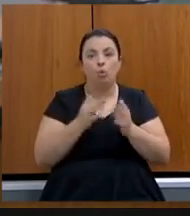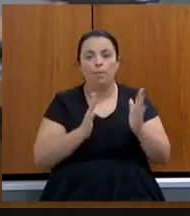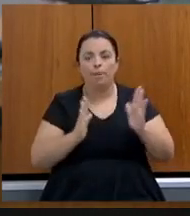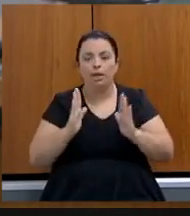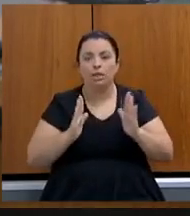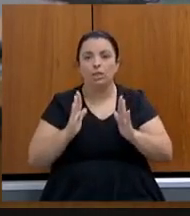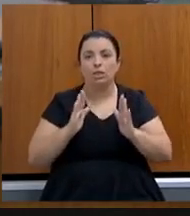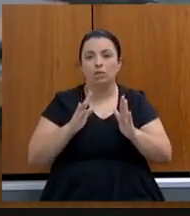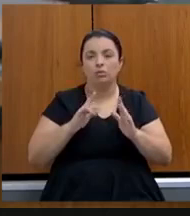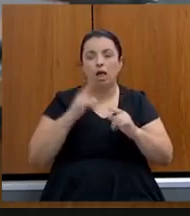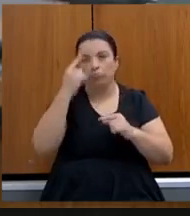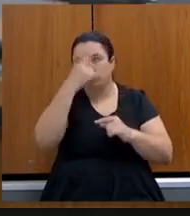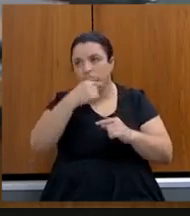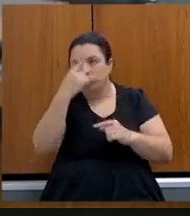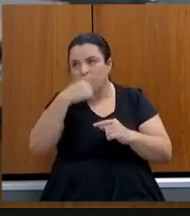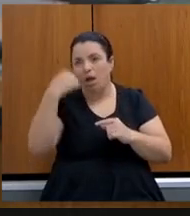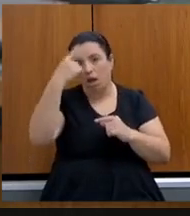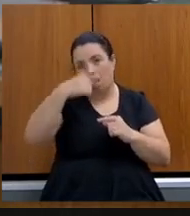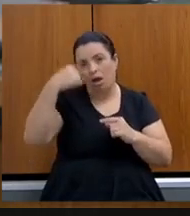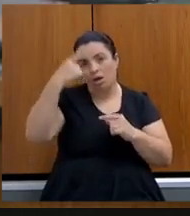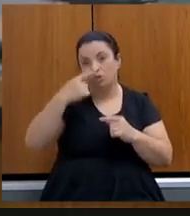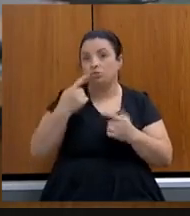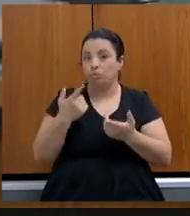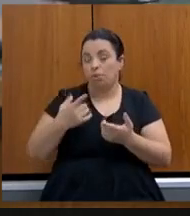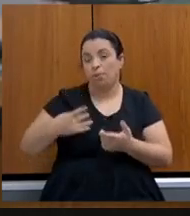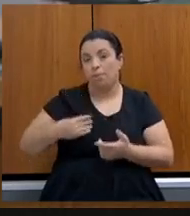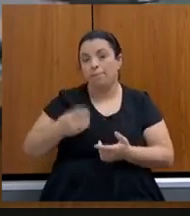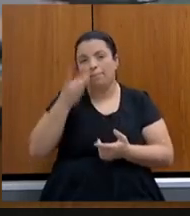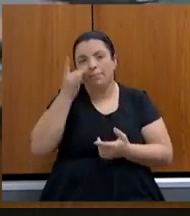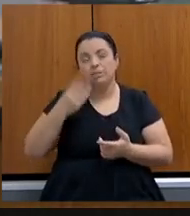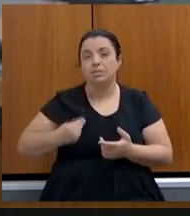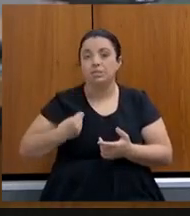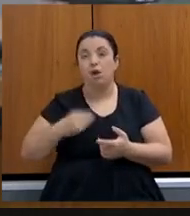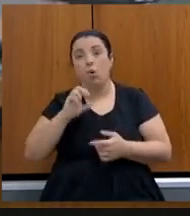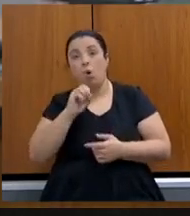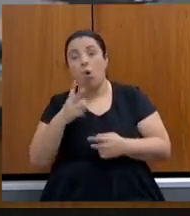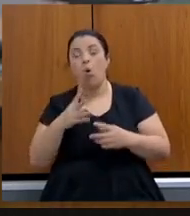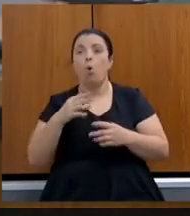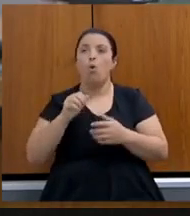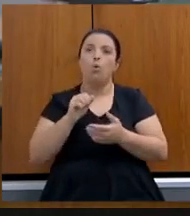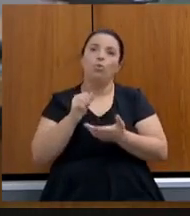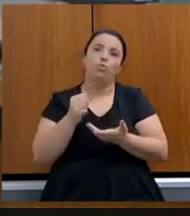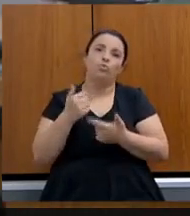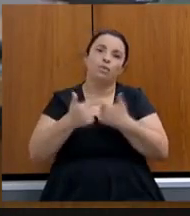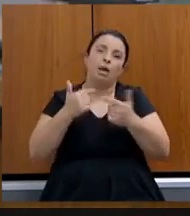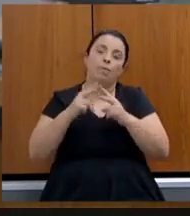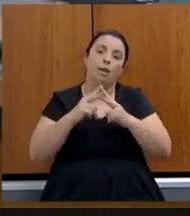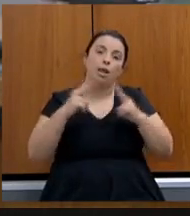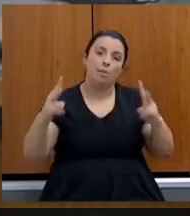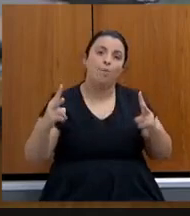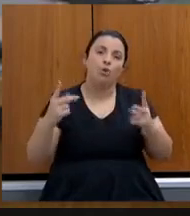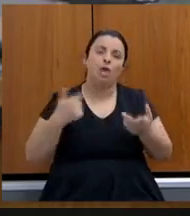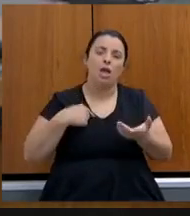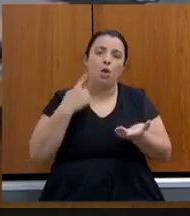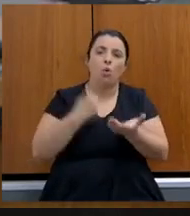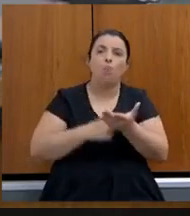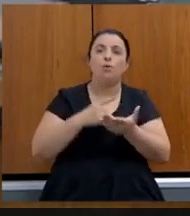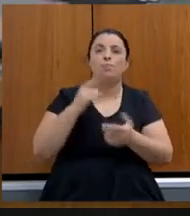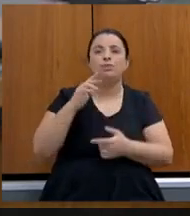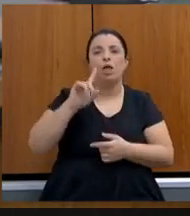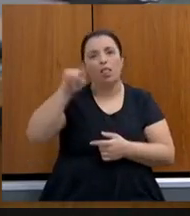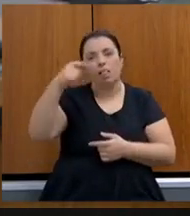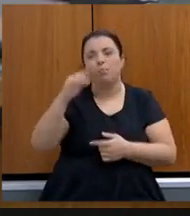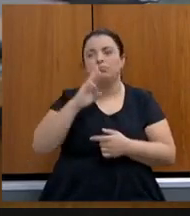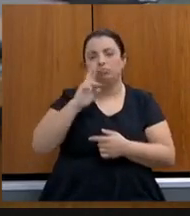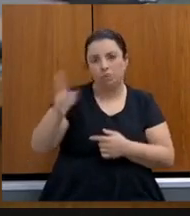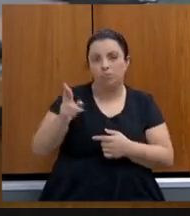a na durante o período de atividade remotas Eu também me comprometo a lhe passar não trouxe aqui os dados mas eu me comprometo a